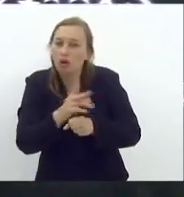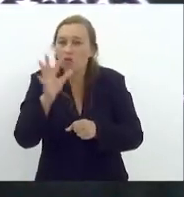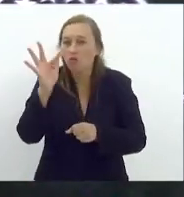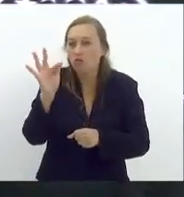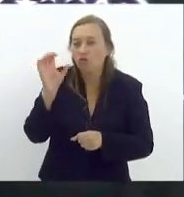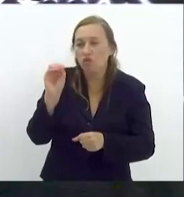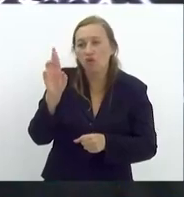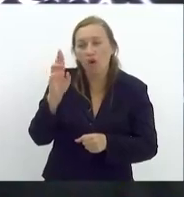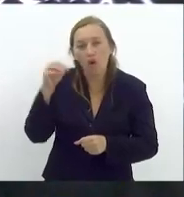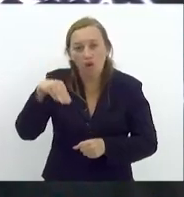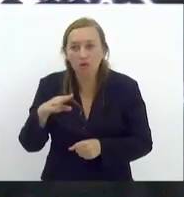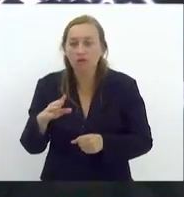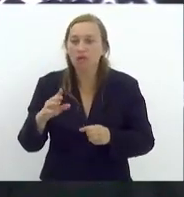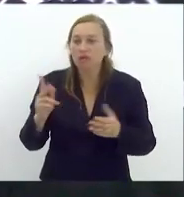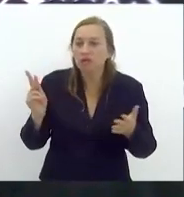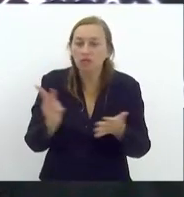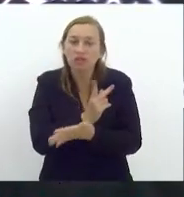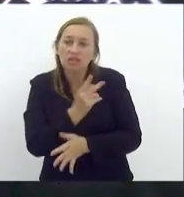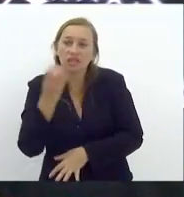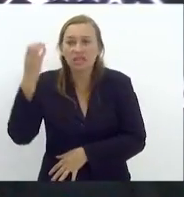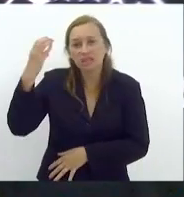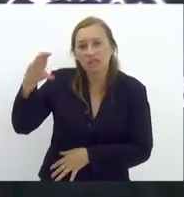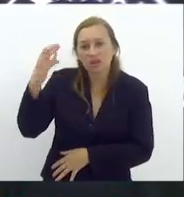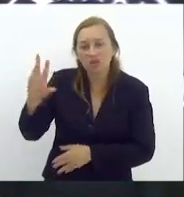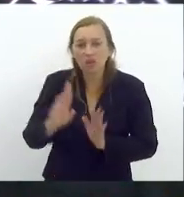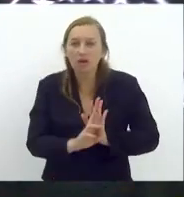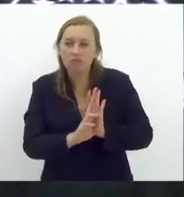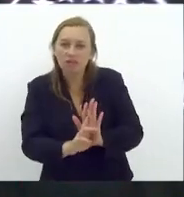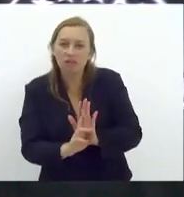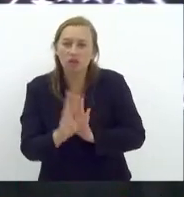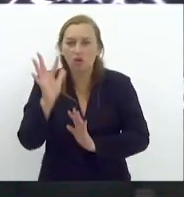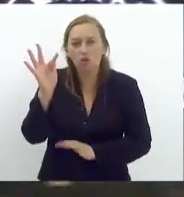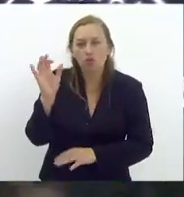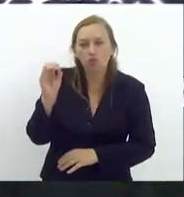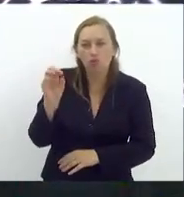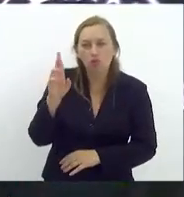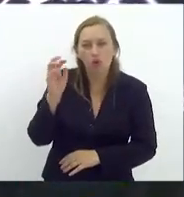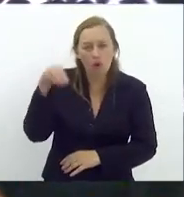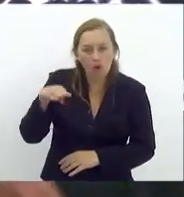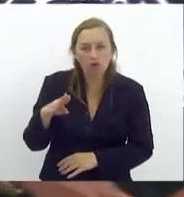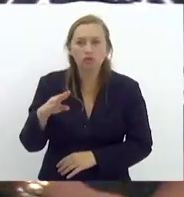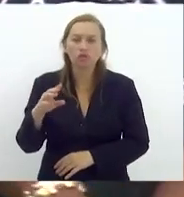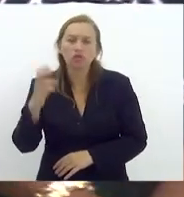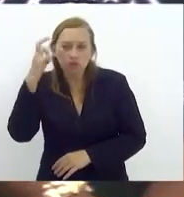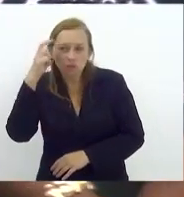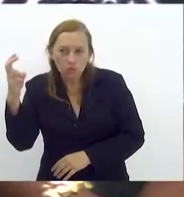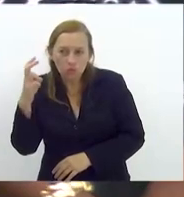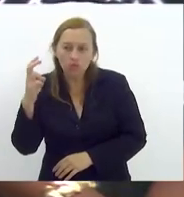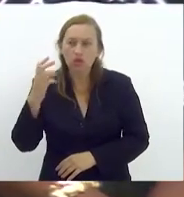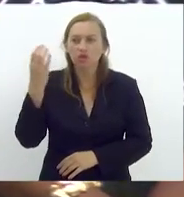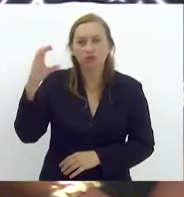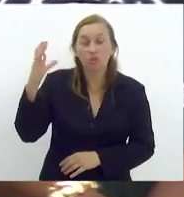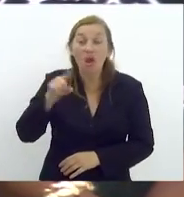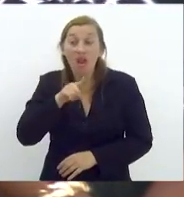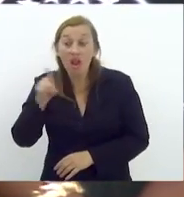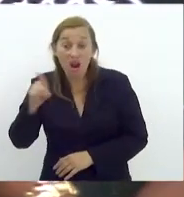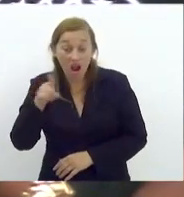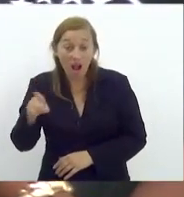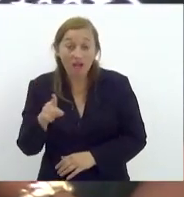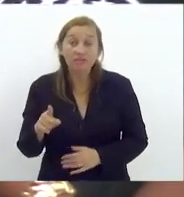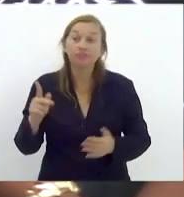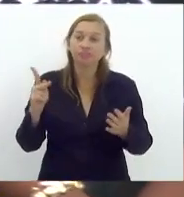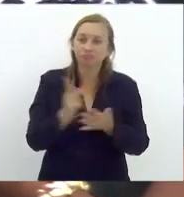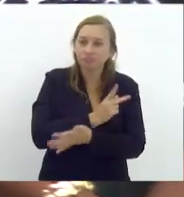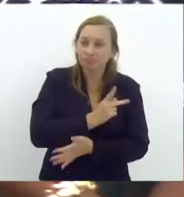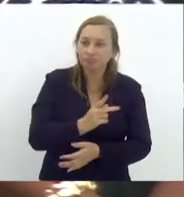fazer com que tá acontecendo lá em Niterói eu tô então aqui representando o Fórum de Cultura Urbana de Niterói para falar para galera que lá tá